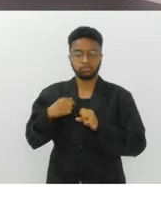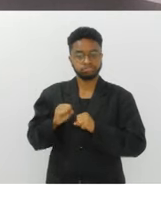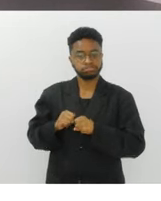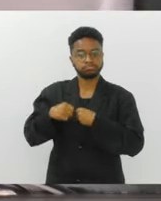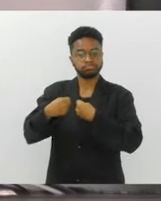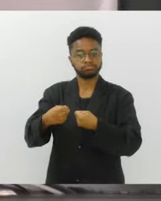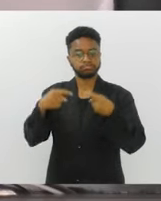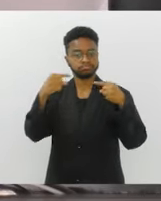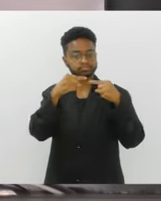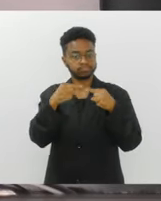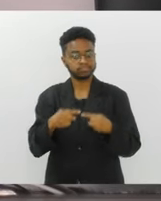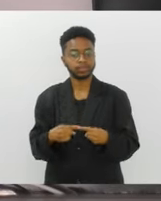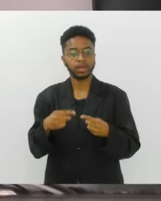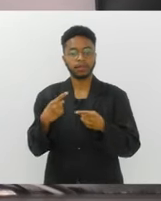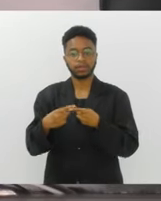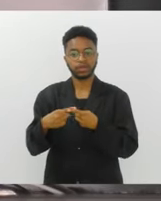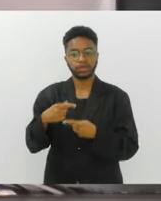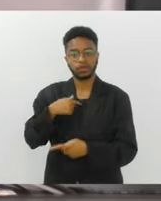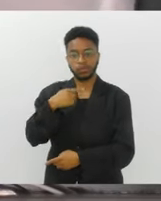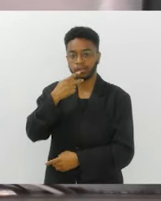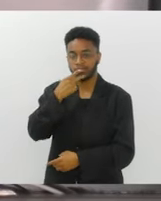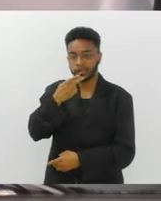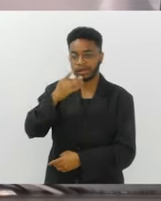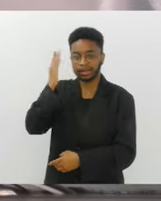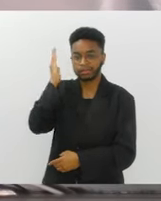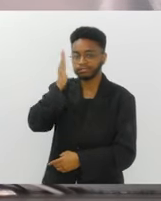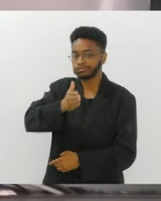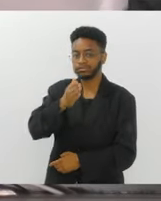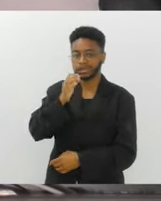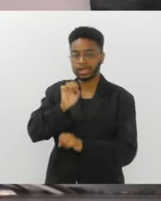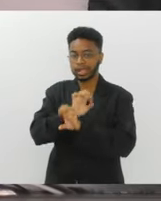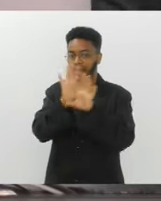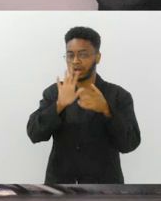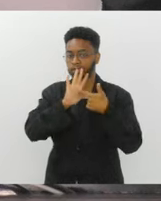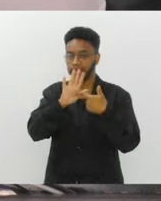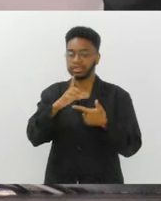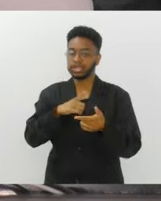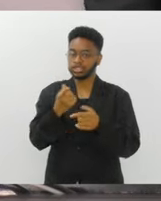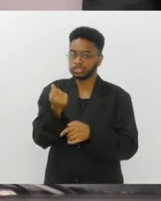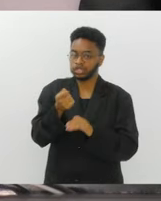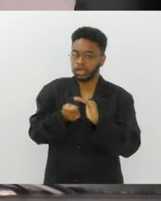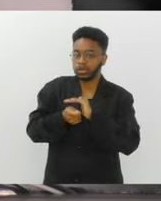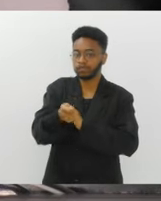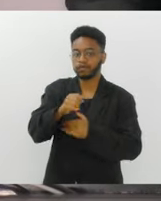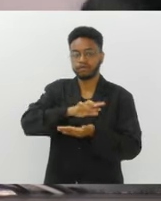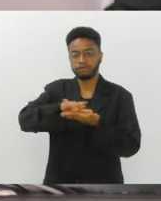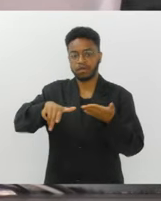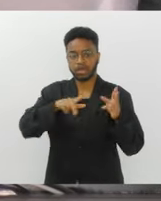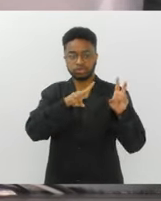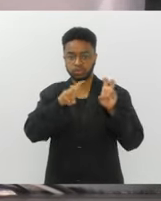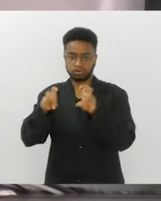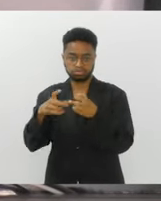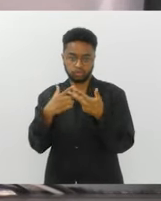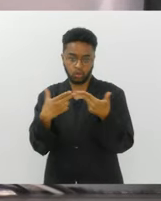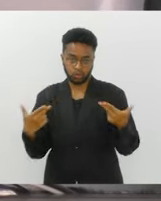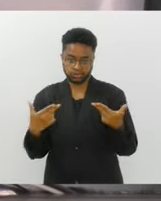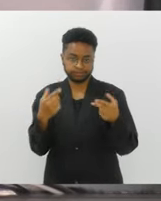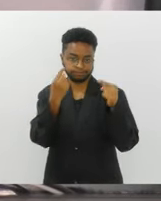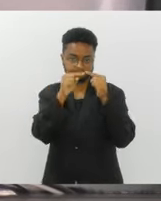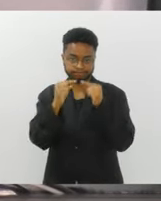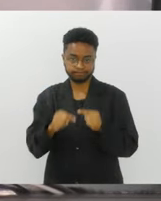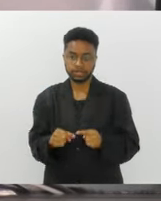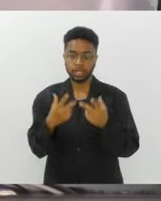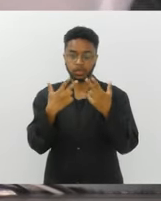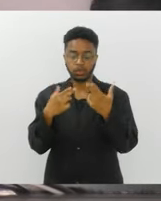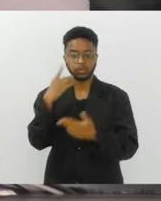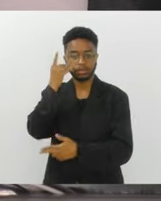sentido, porque, falando português, claro, tem tanto dinheiro sendo investido em tanta porcaria, como bem disse o deputado Luiz Paulo no expediente final,